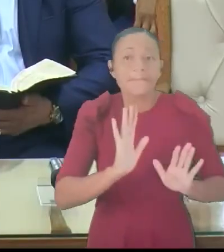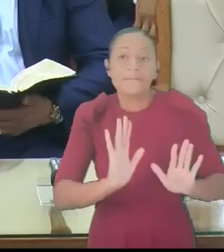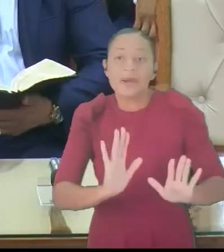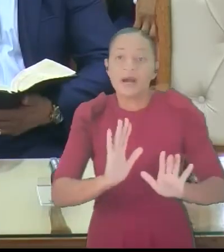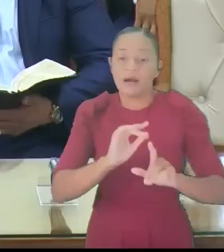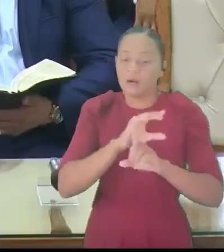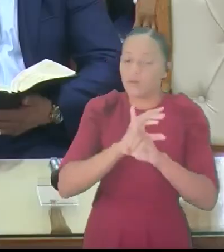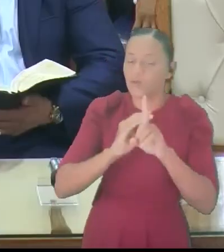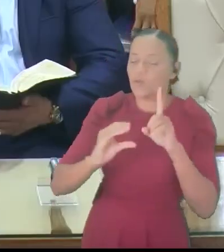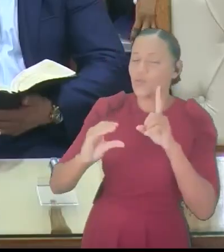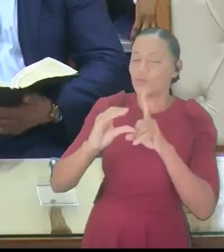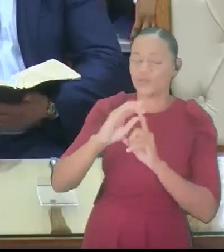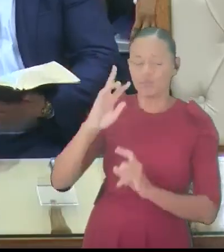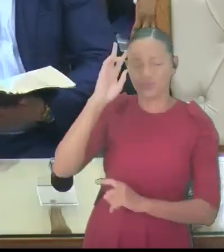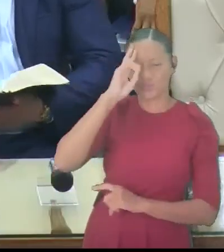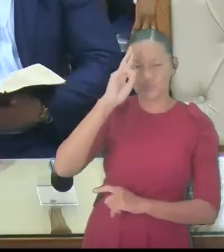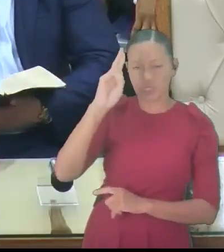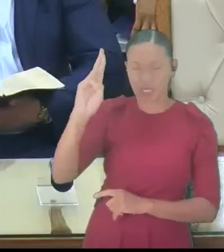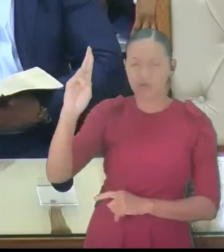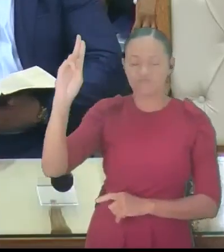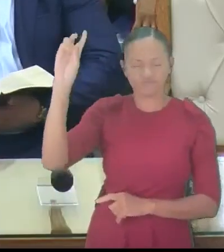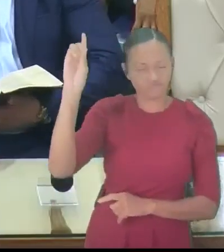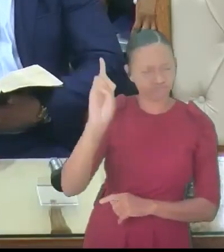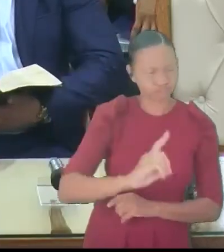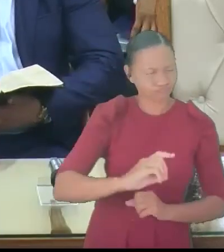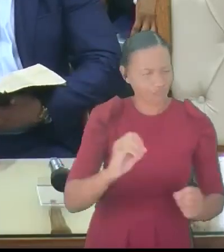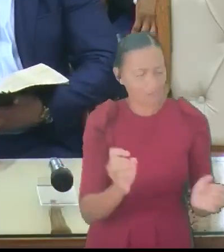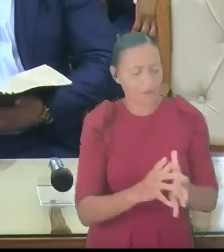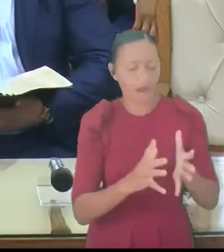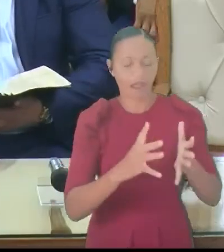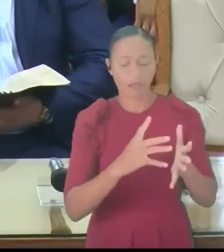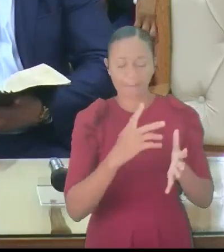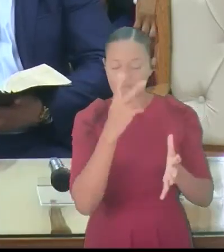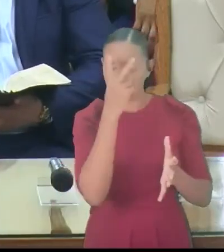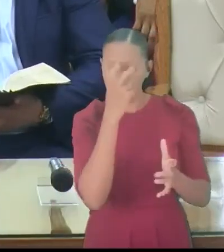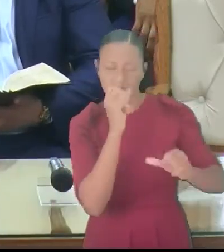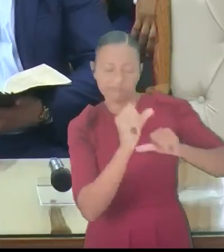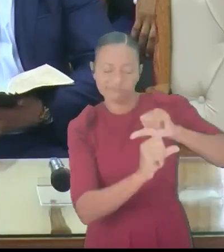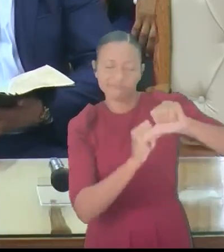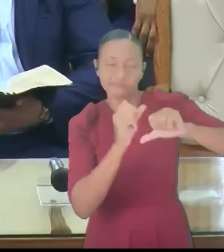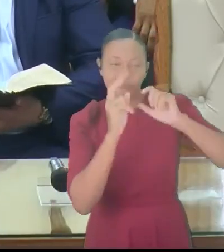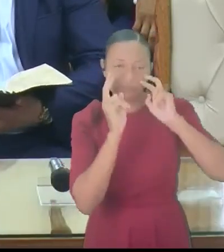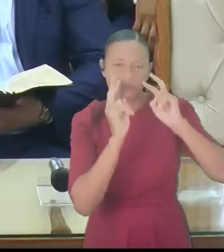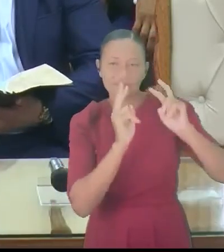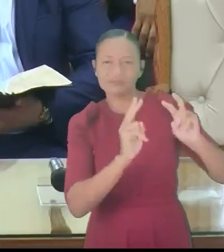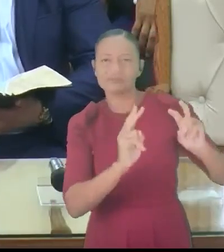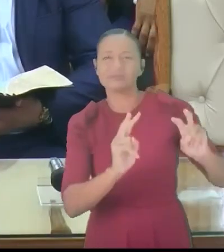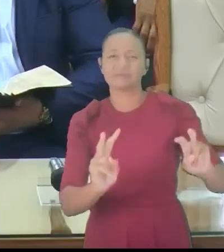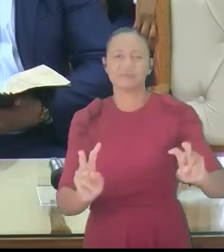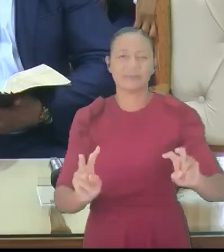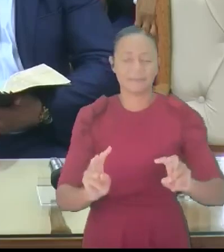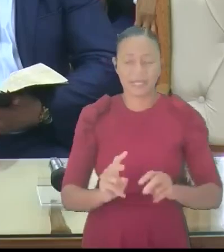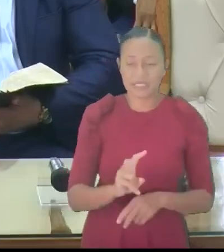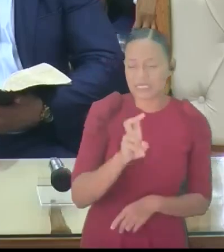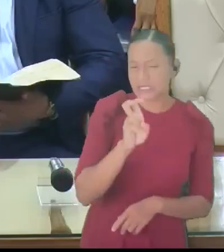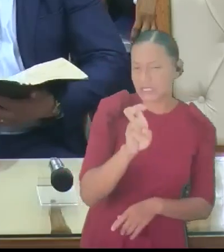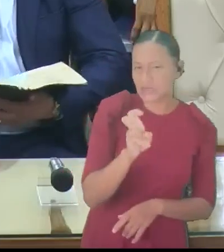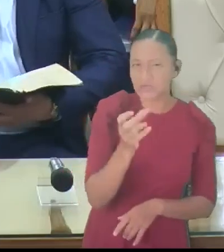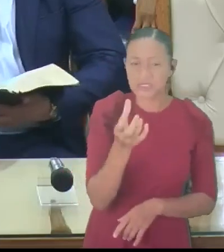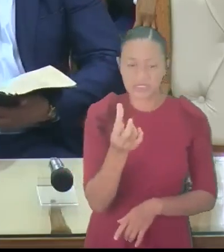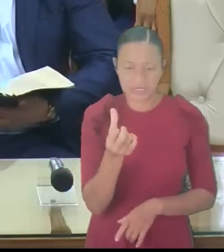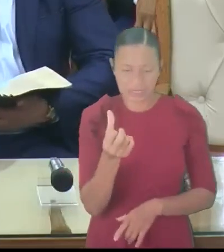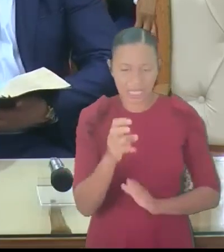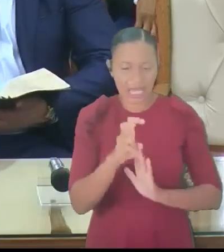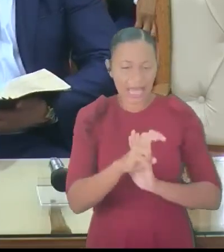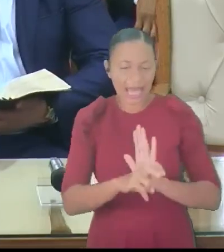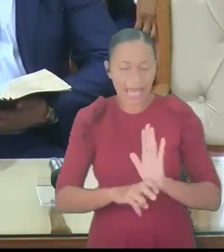cultos onde o Senhor curou cegos, mas coisas verdadeiras. Pegaram as cadeiras de rodas, 5, 6 cadeiras de rodas, há